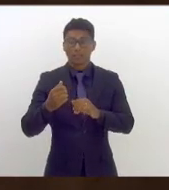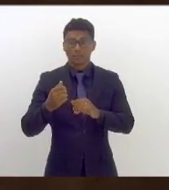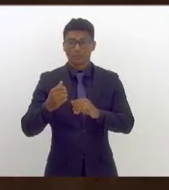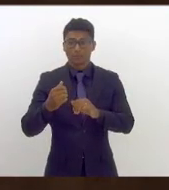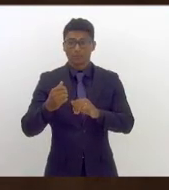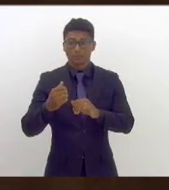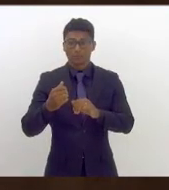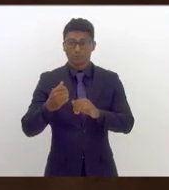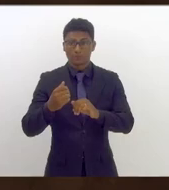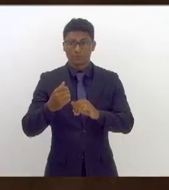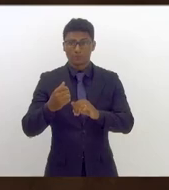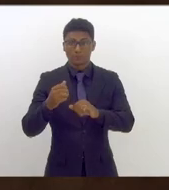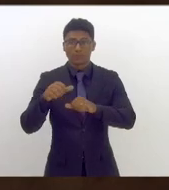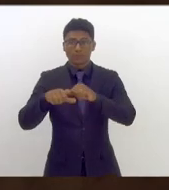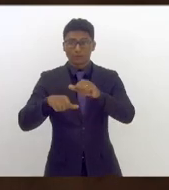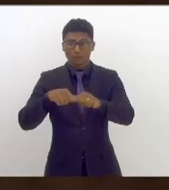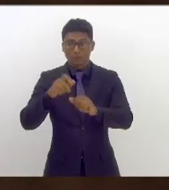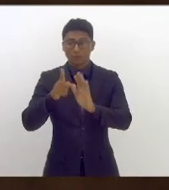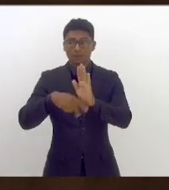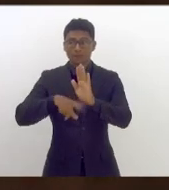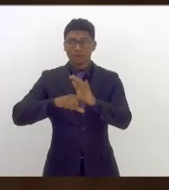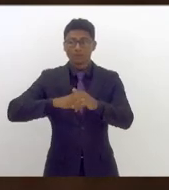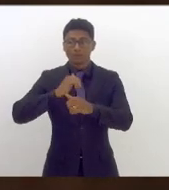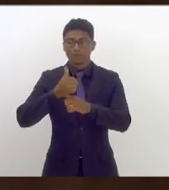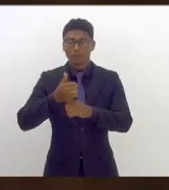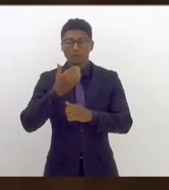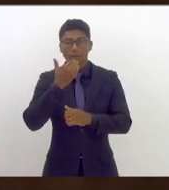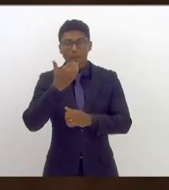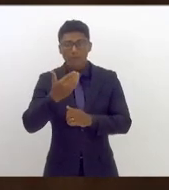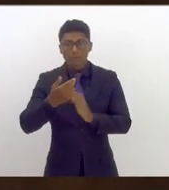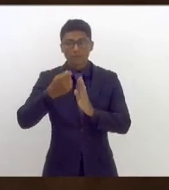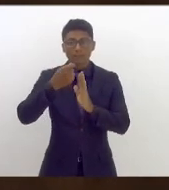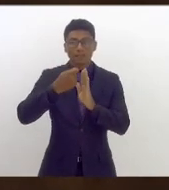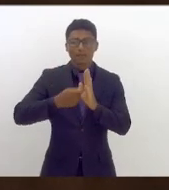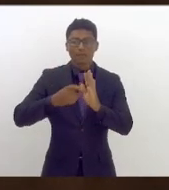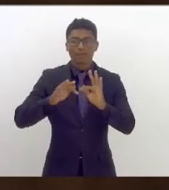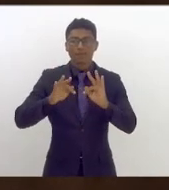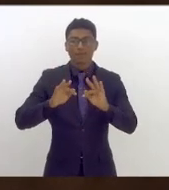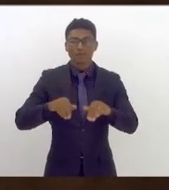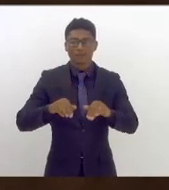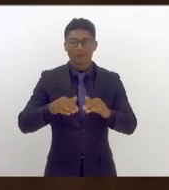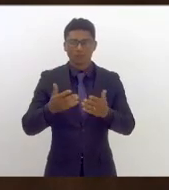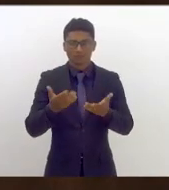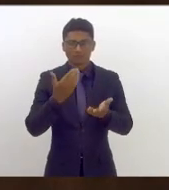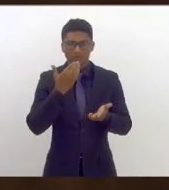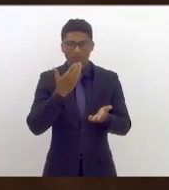com forma final, de redação. Estou aprendendo. Então, eu